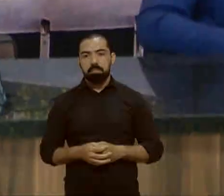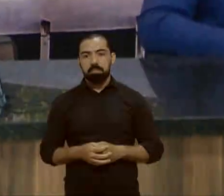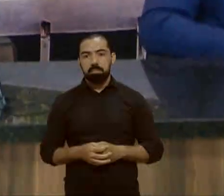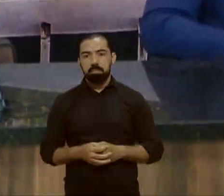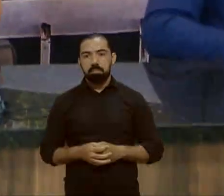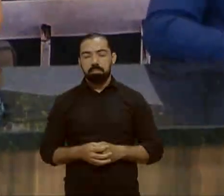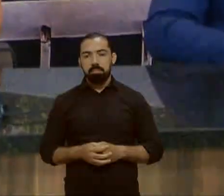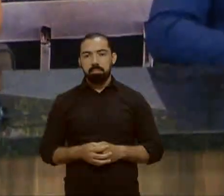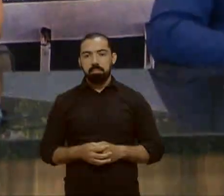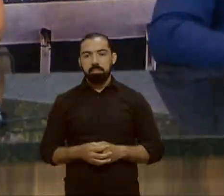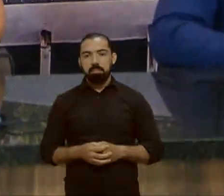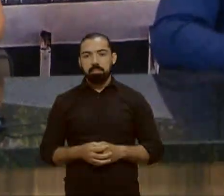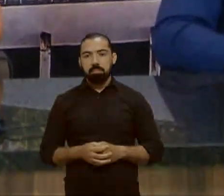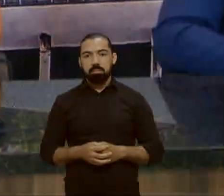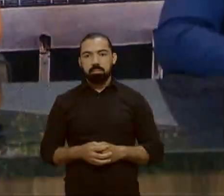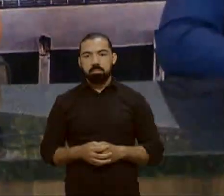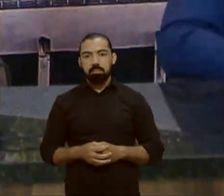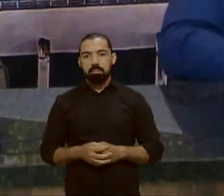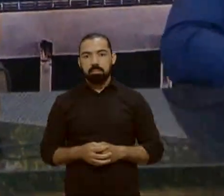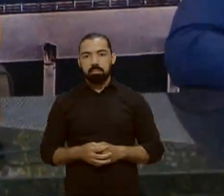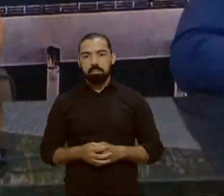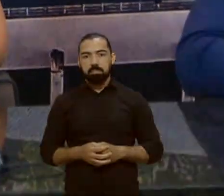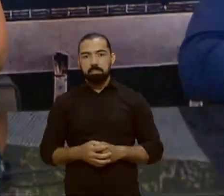Gostaria de parabenizar a